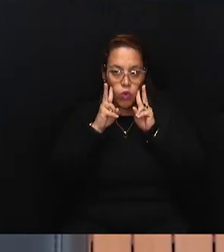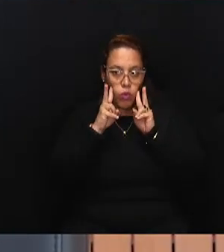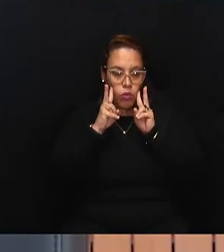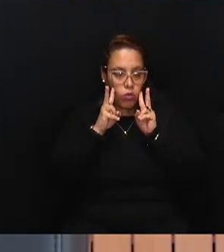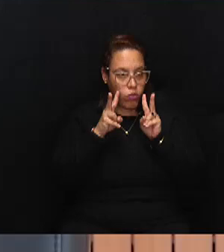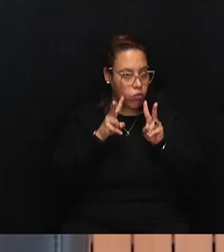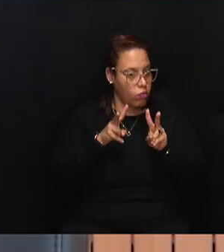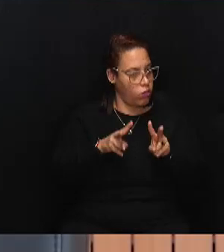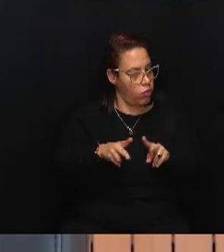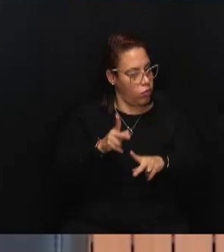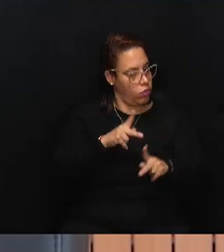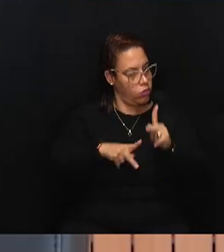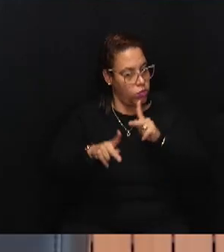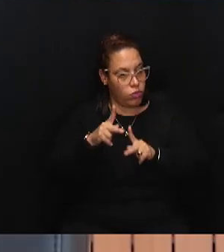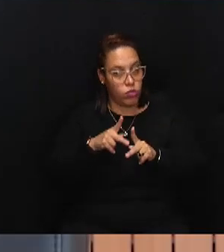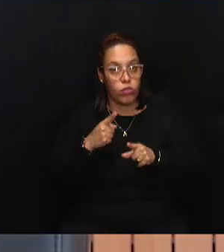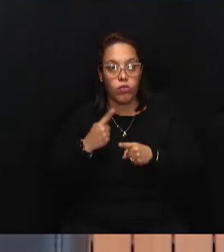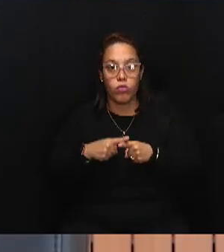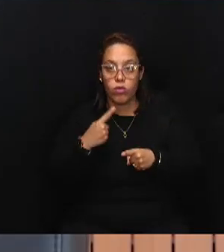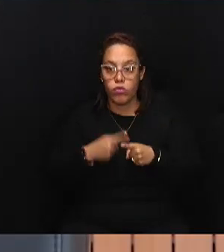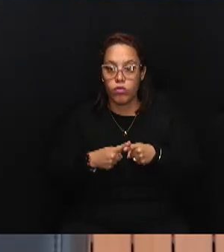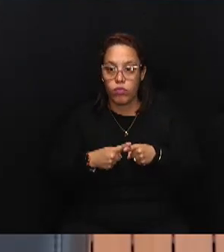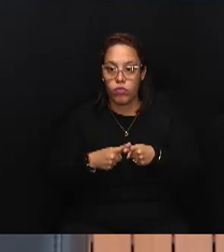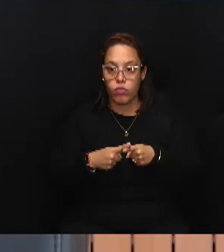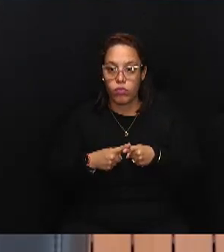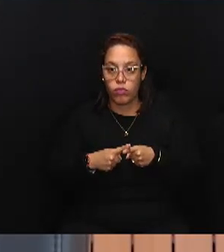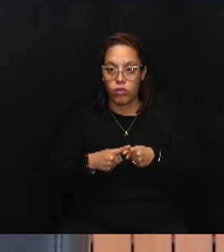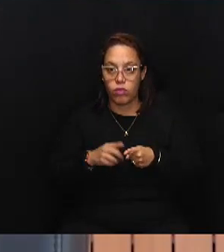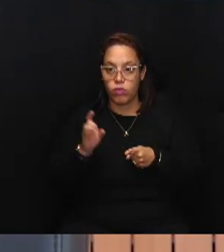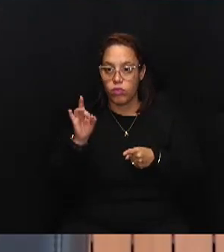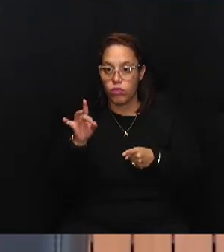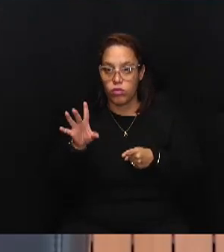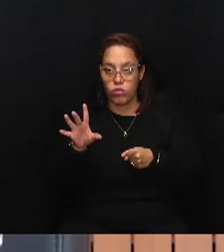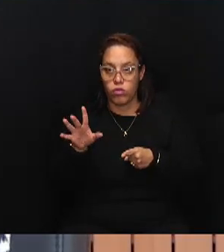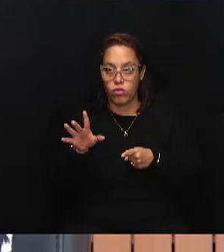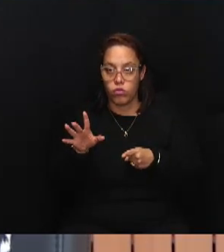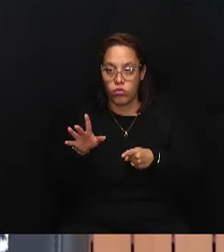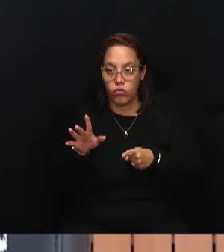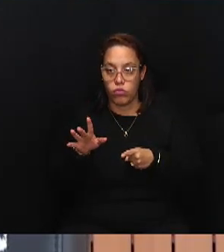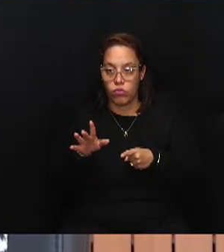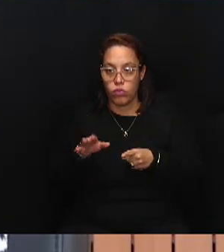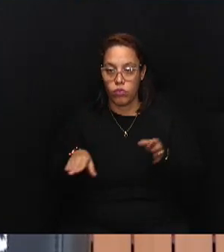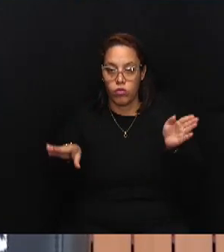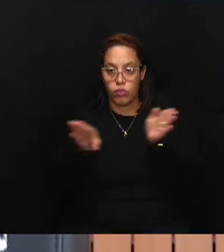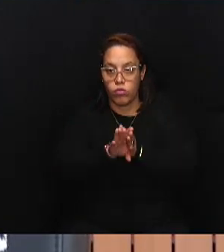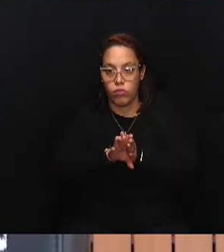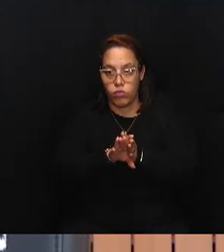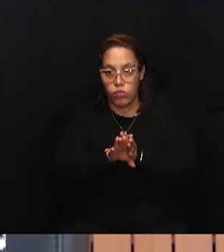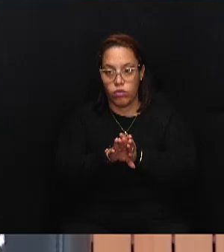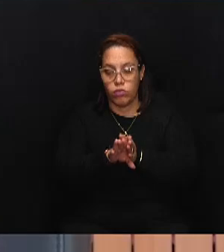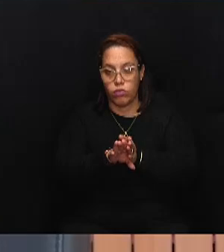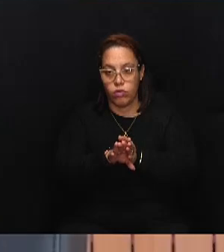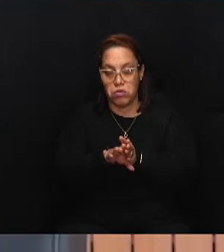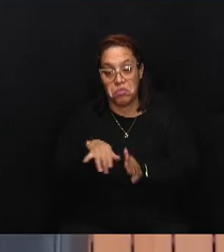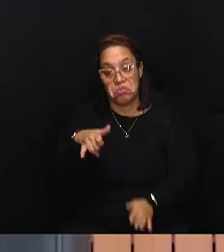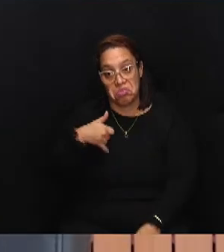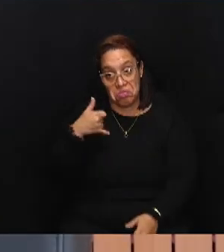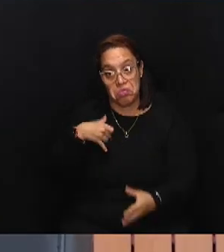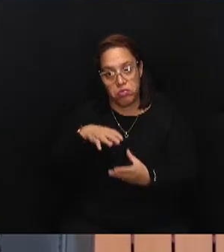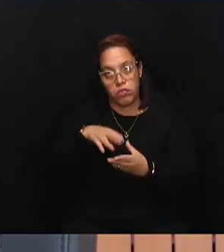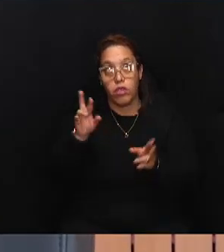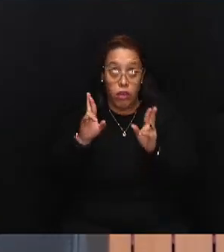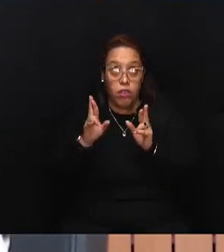para essa população. Por quê? Não só porque nós vamos chegar, né, a ser idosos, eu